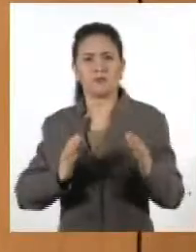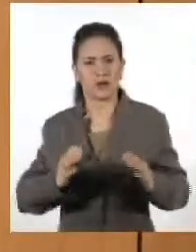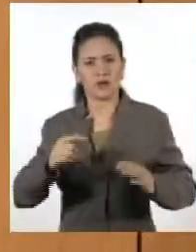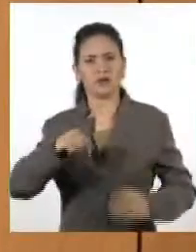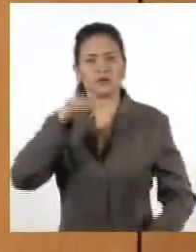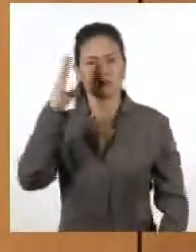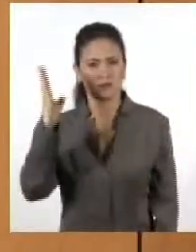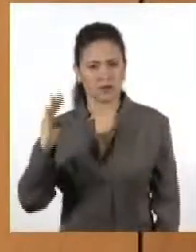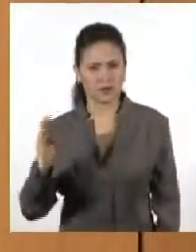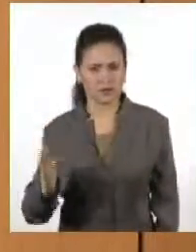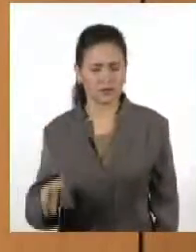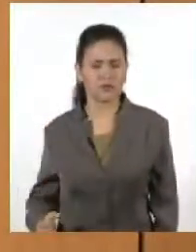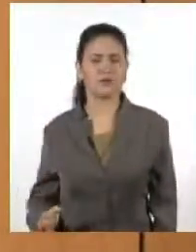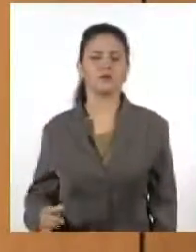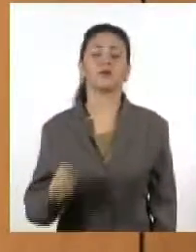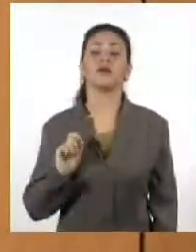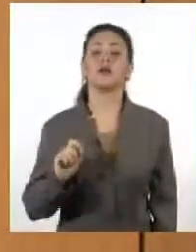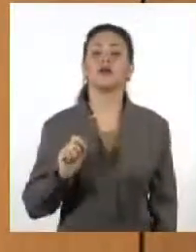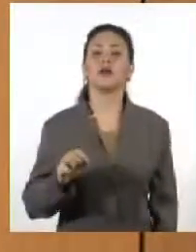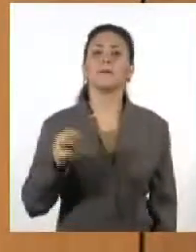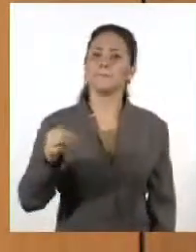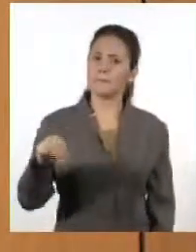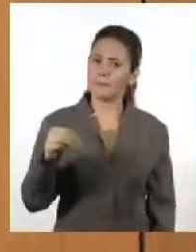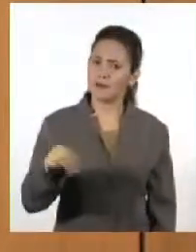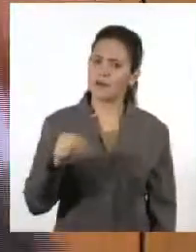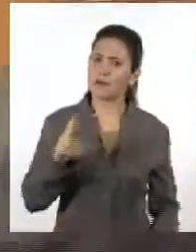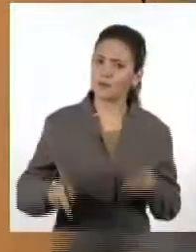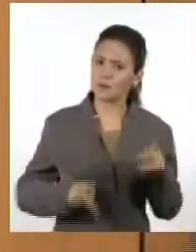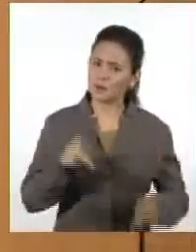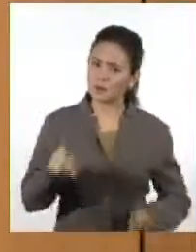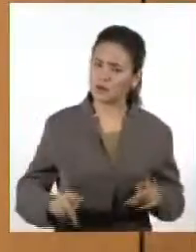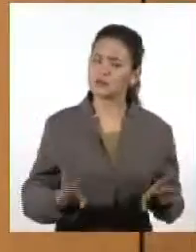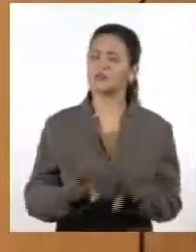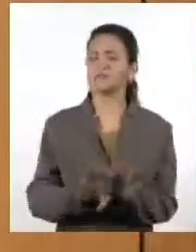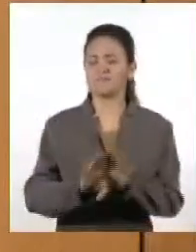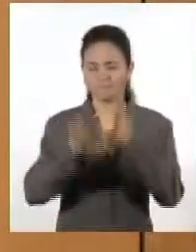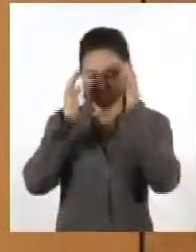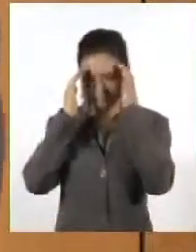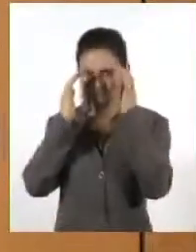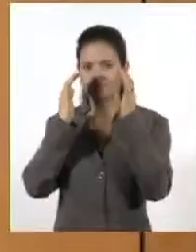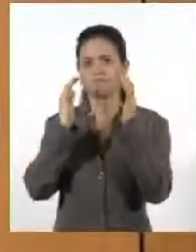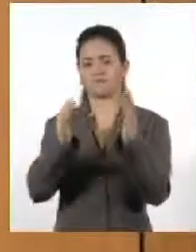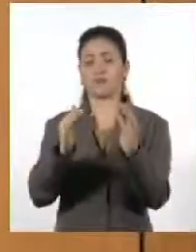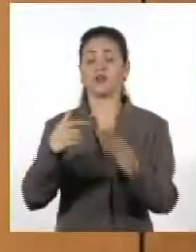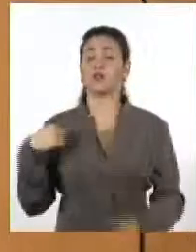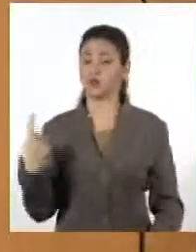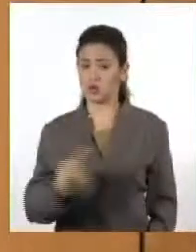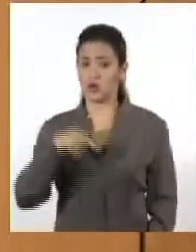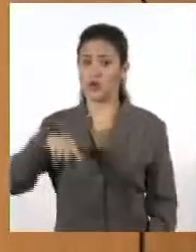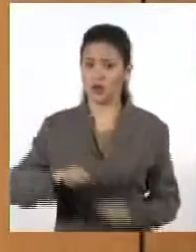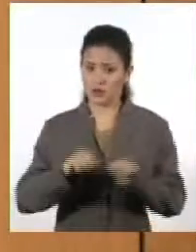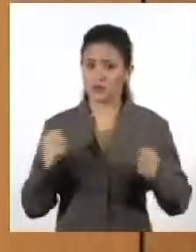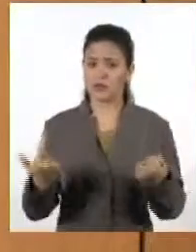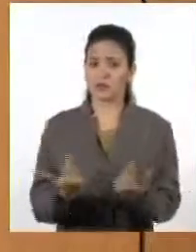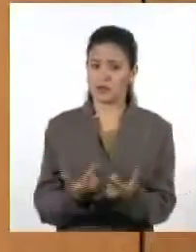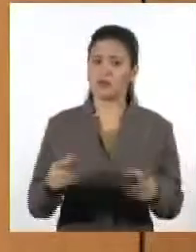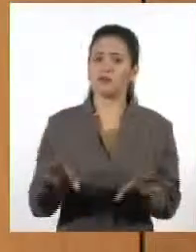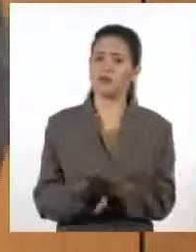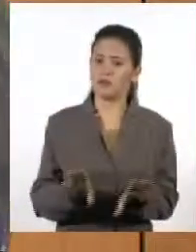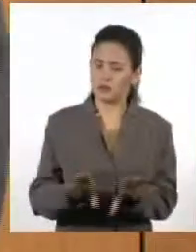respeito dos maranhenses e respeito desta casa se acorrentaram